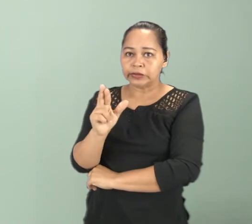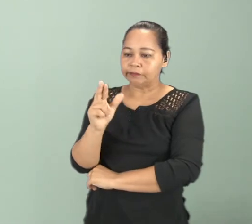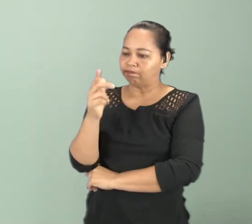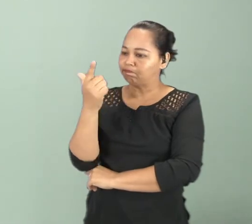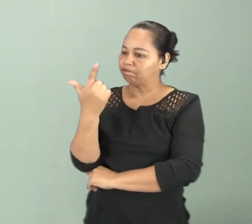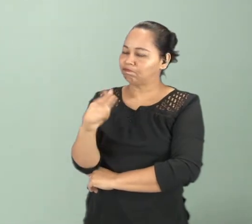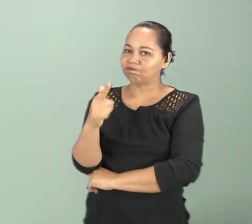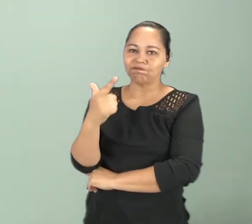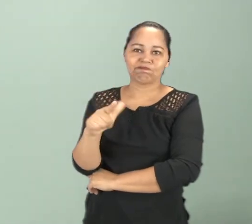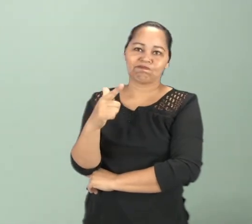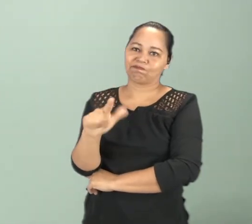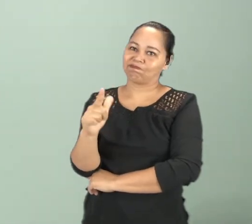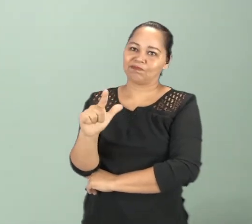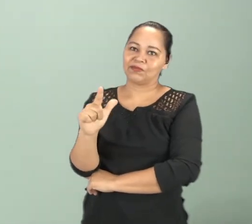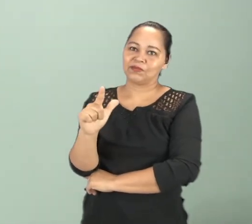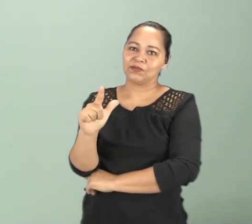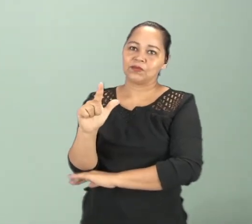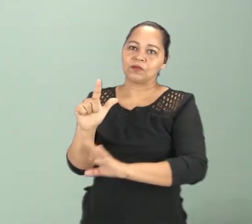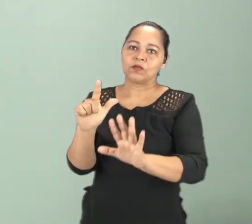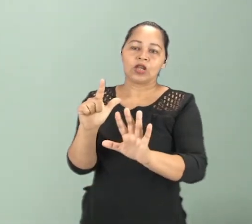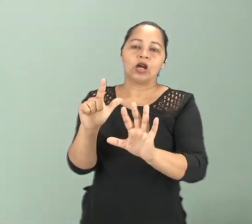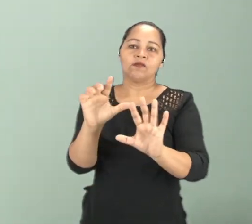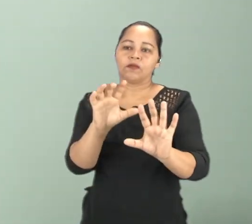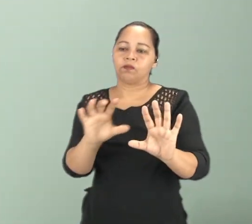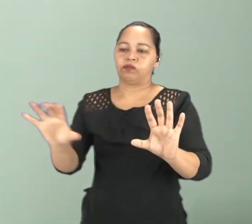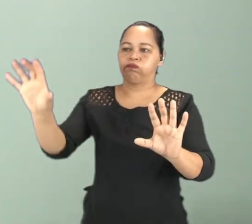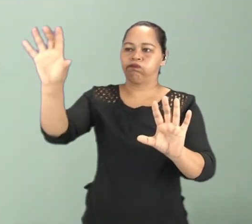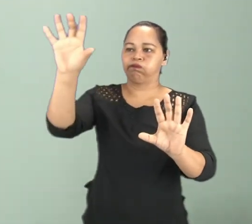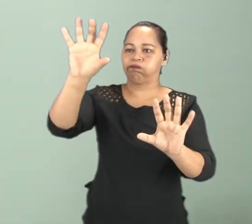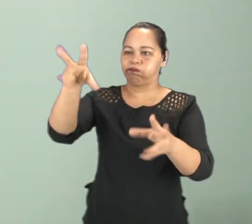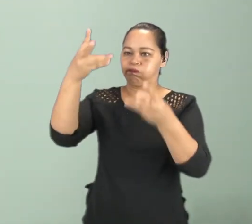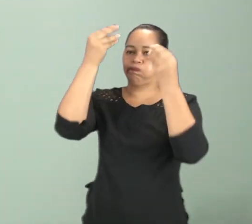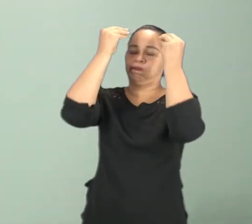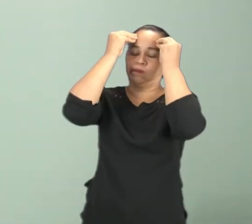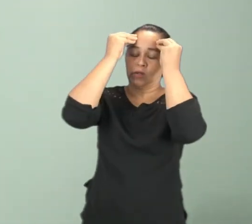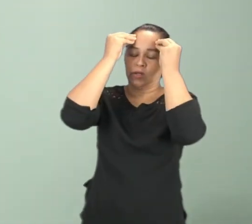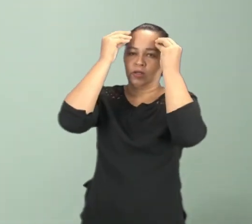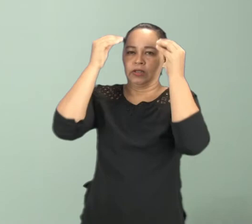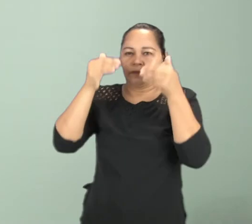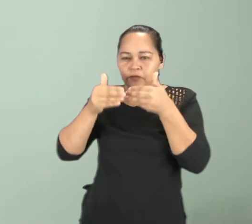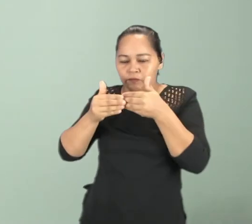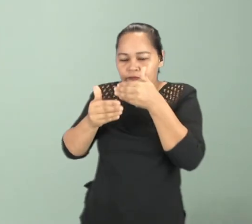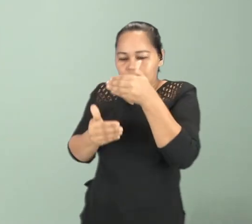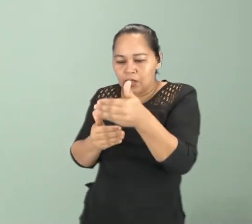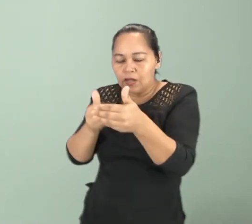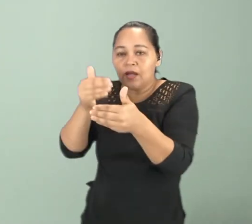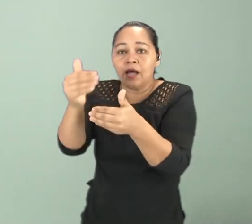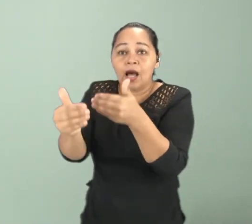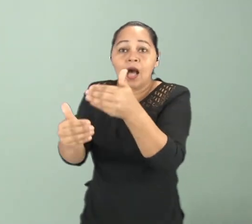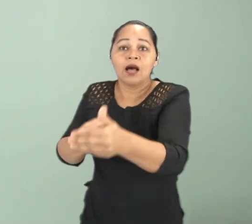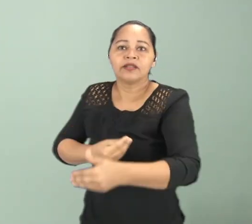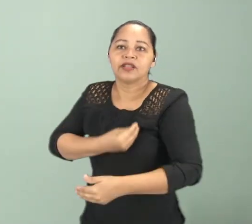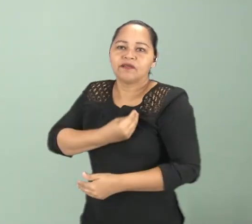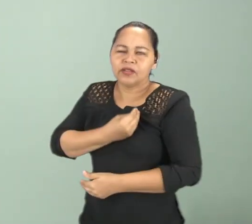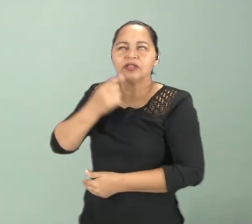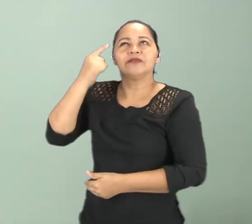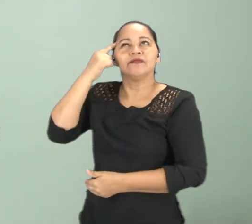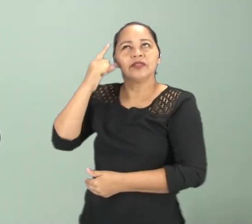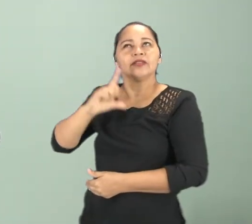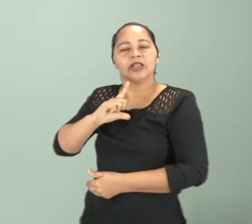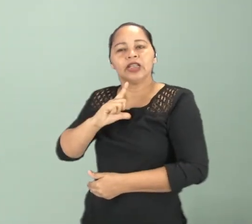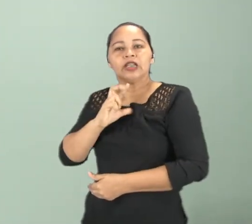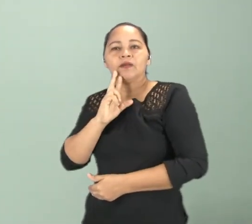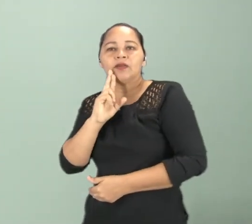responder. Nem sempre essas respostas são fáceis, e é no caminhar, no trilhar, que a gente vai respondê-las.